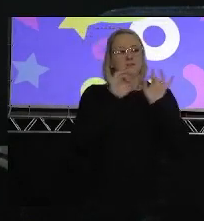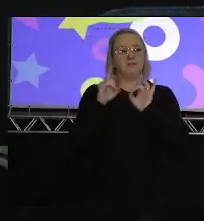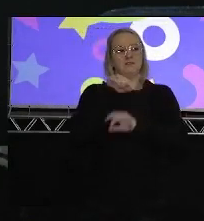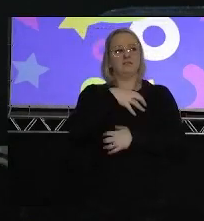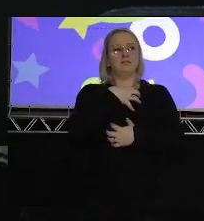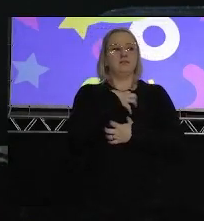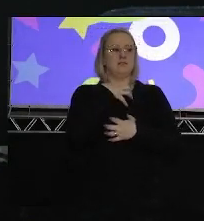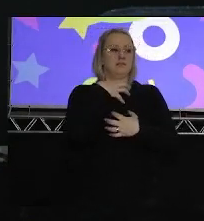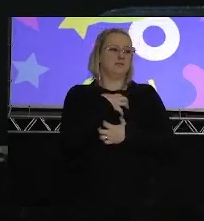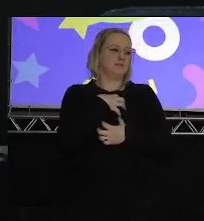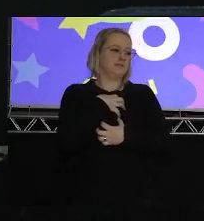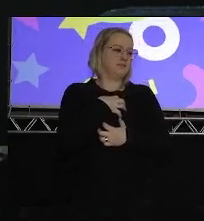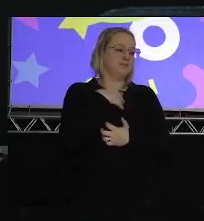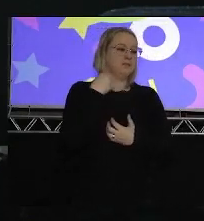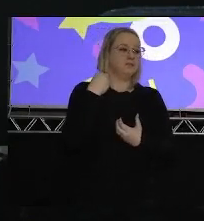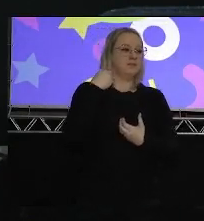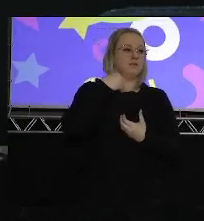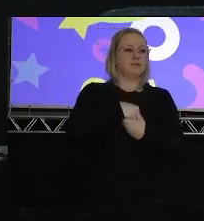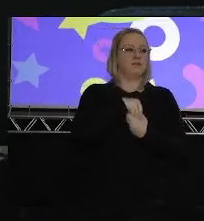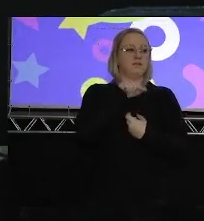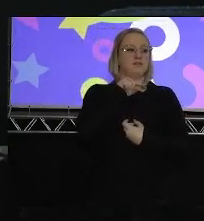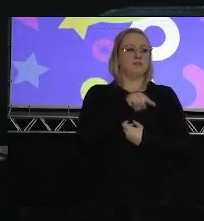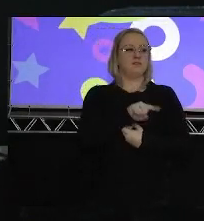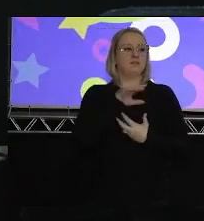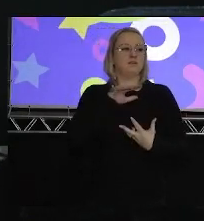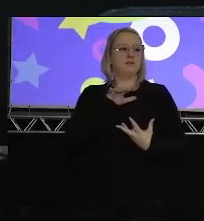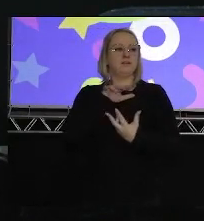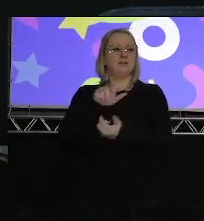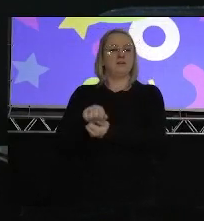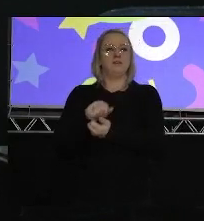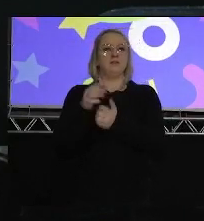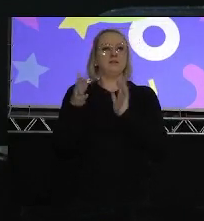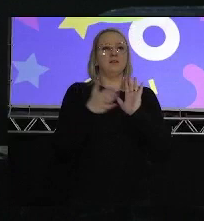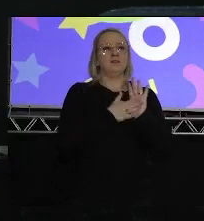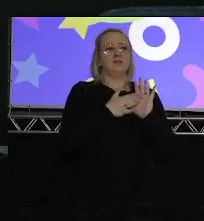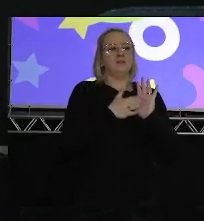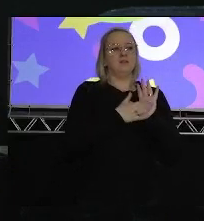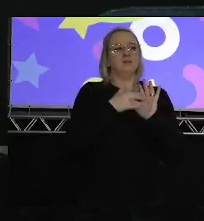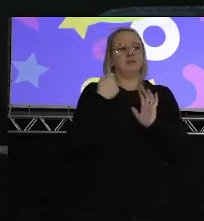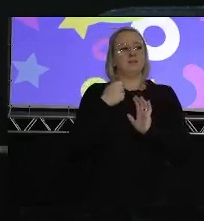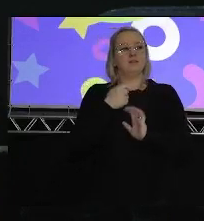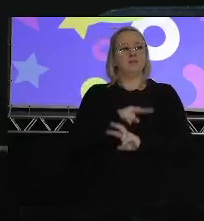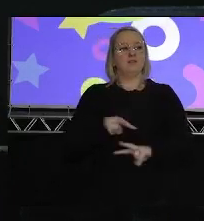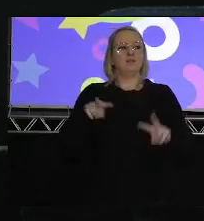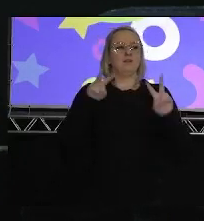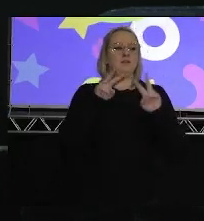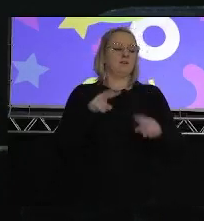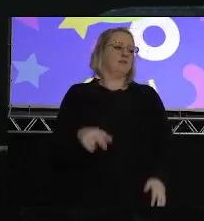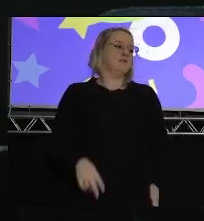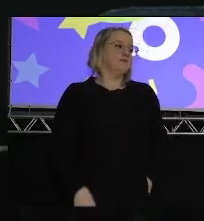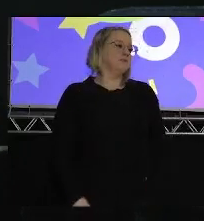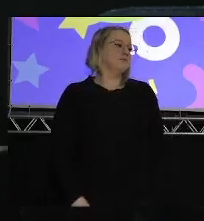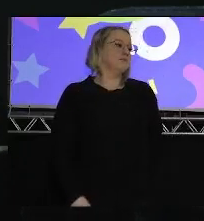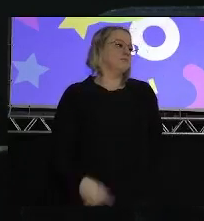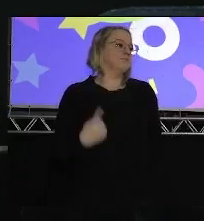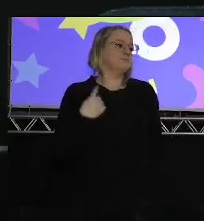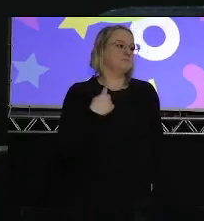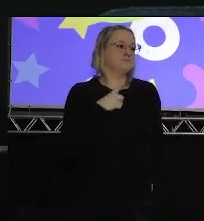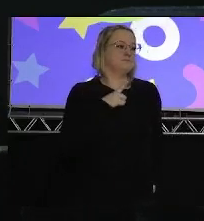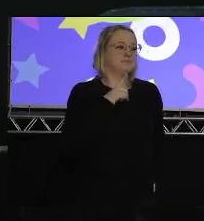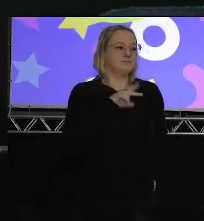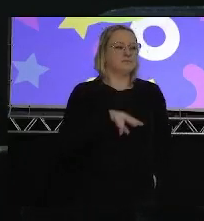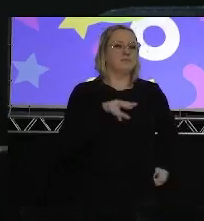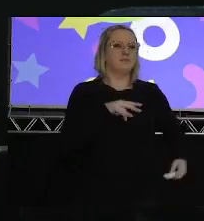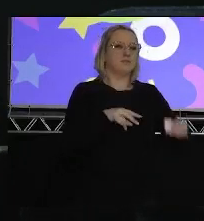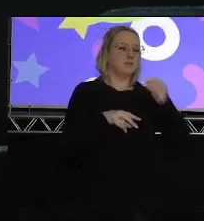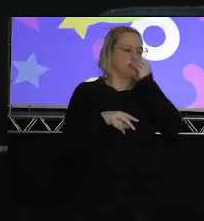forma. E dentro dele, todas as propostas têm um business case. Por que que tem business case, gente?